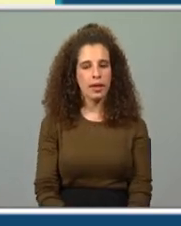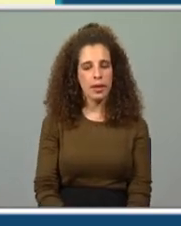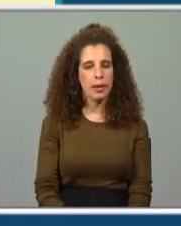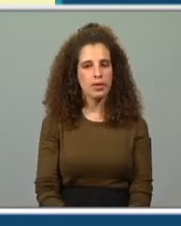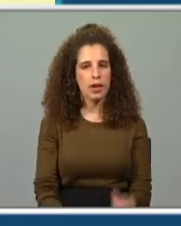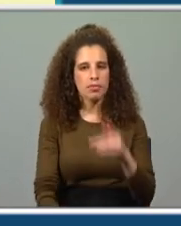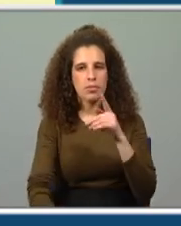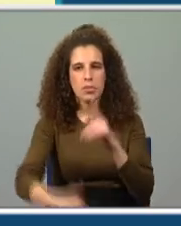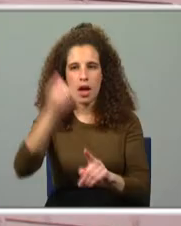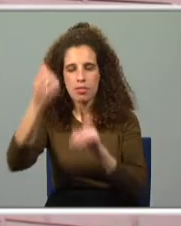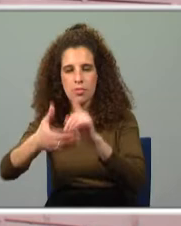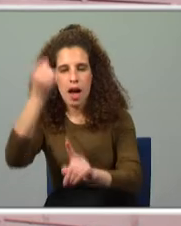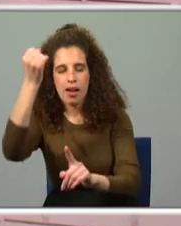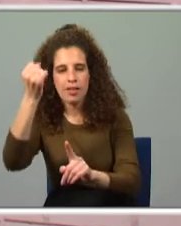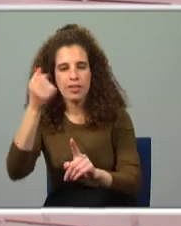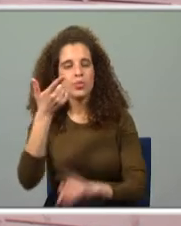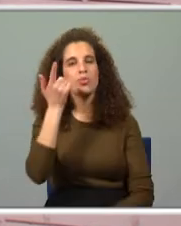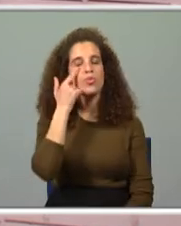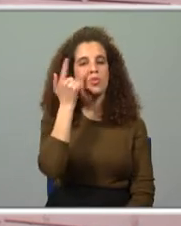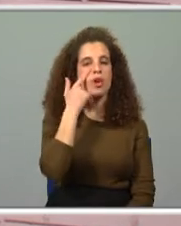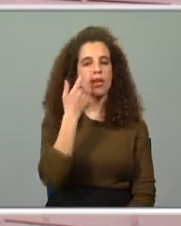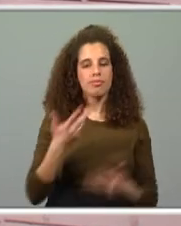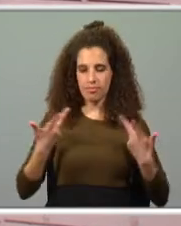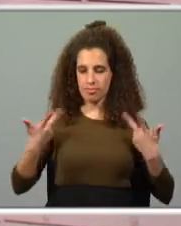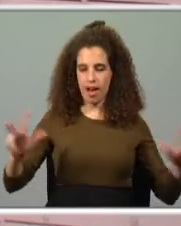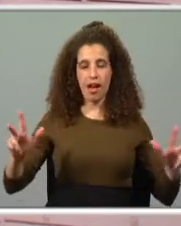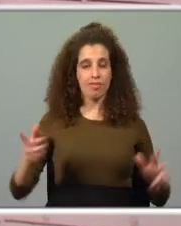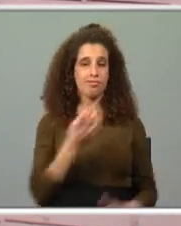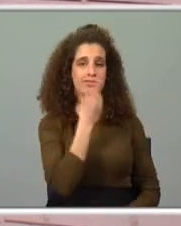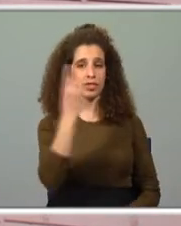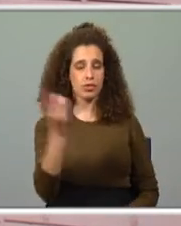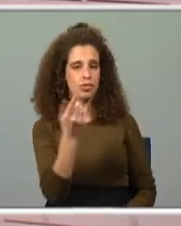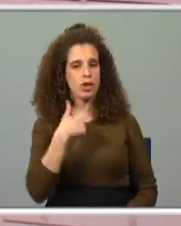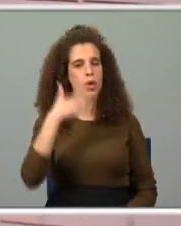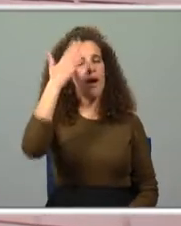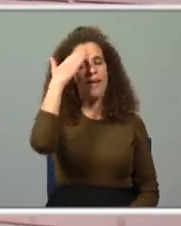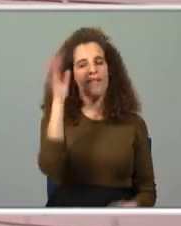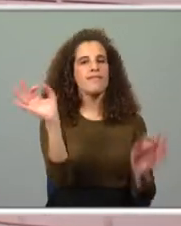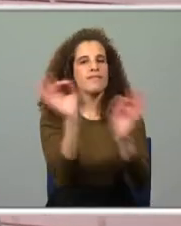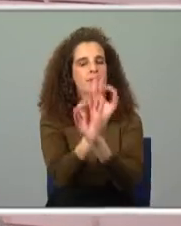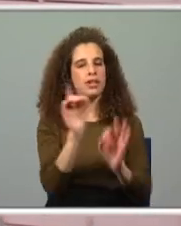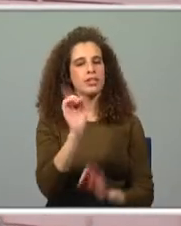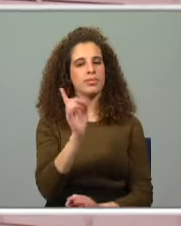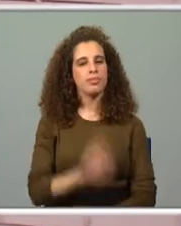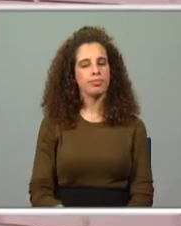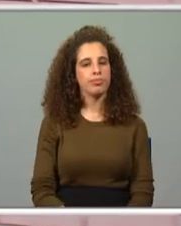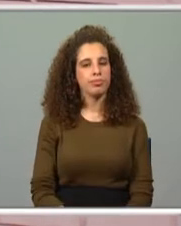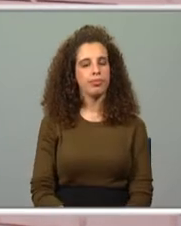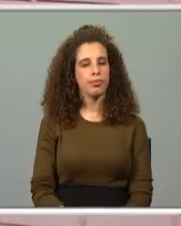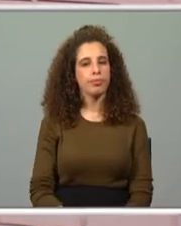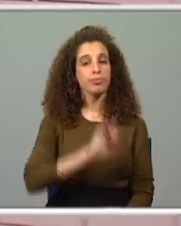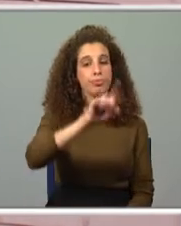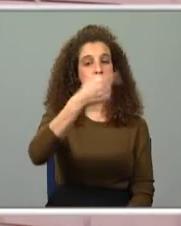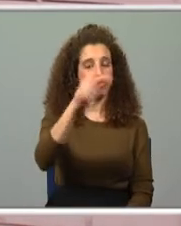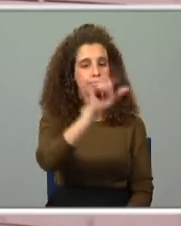saltar e transmutar para alcançarem o conhecimento e liberdade individual. E eu acho fantástico isso. E